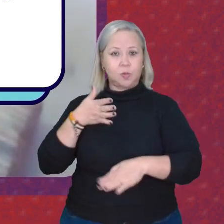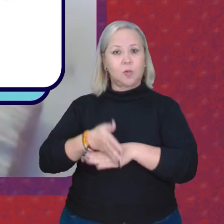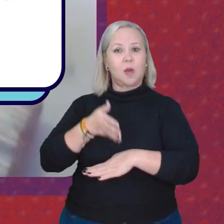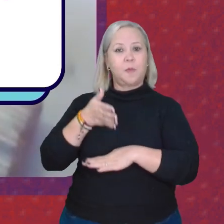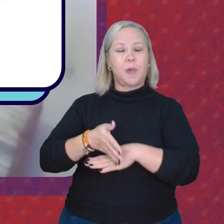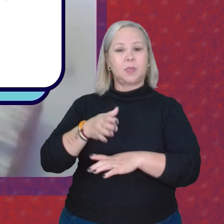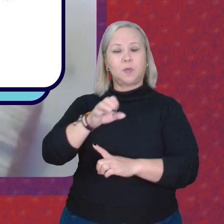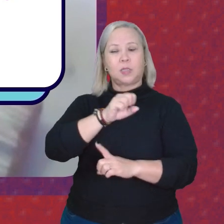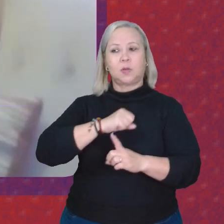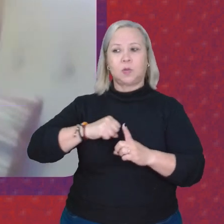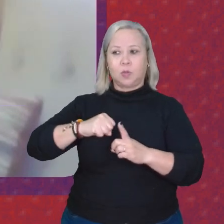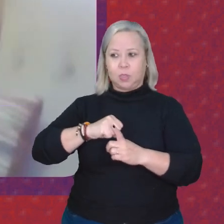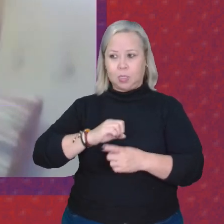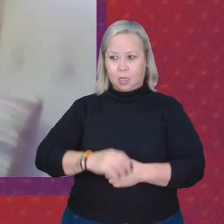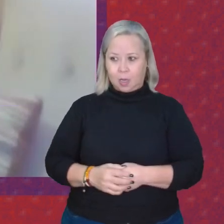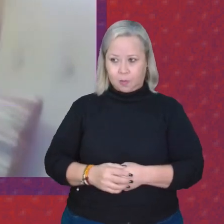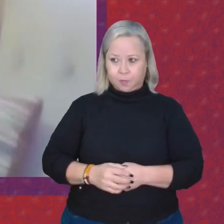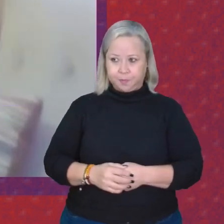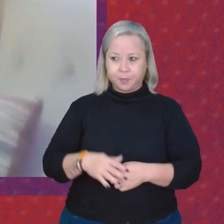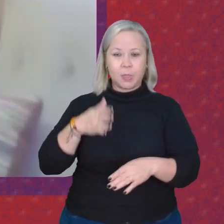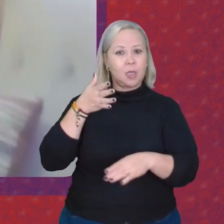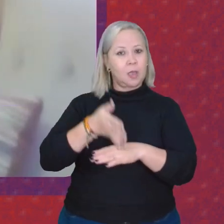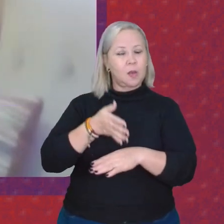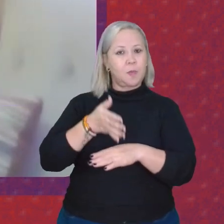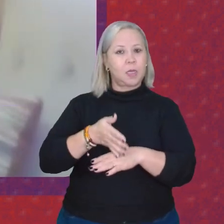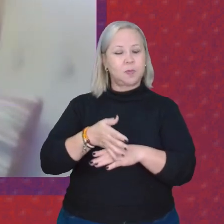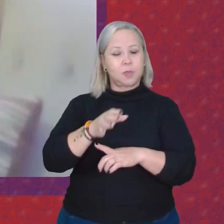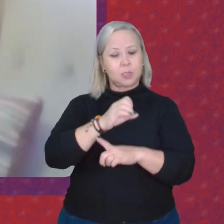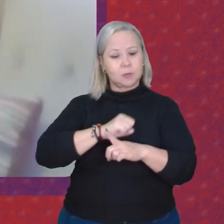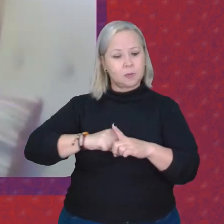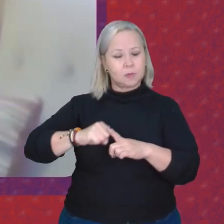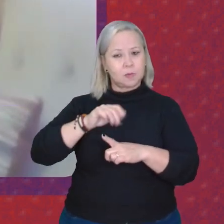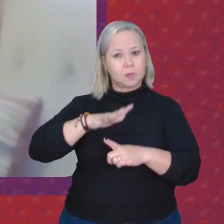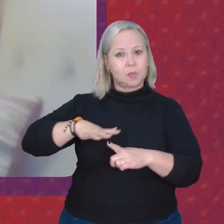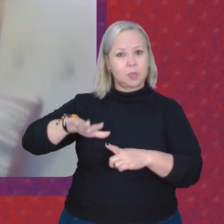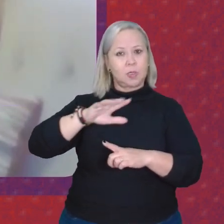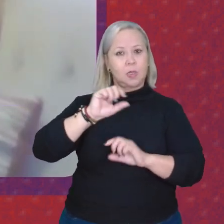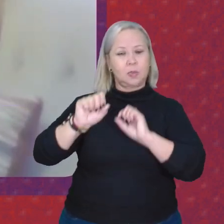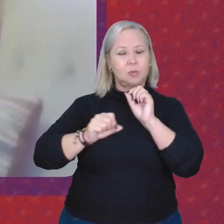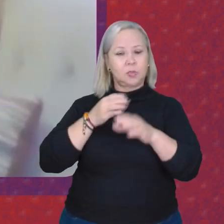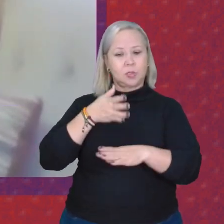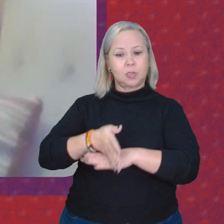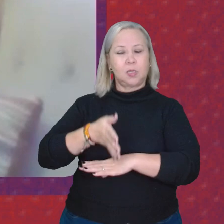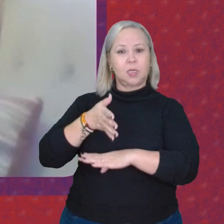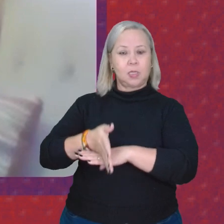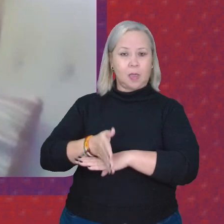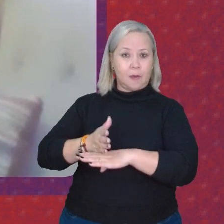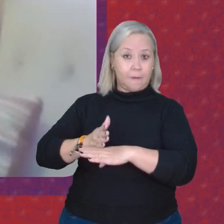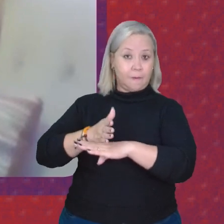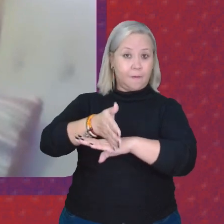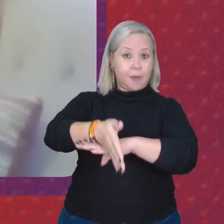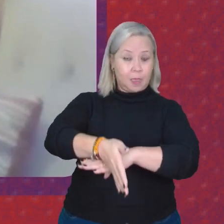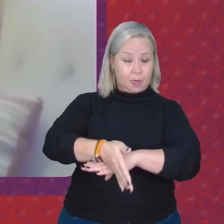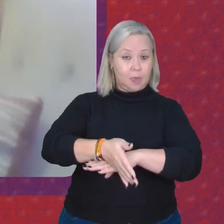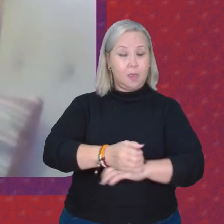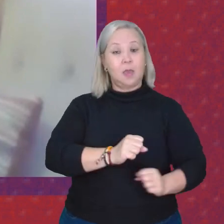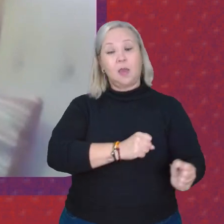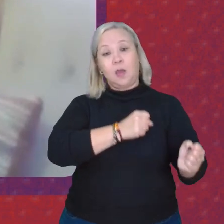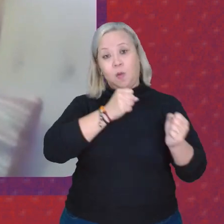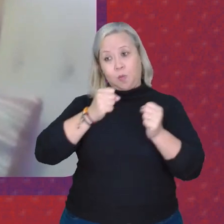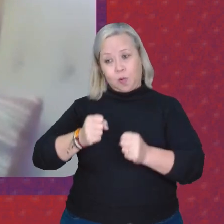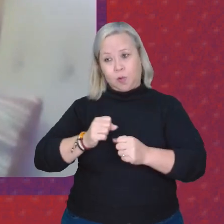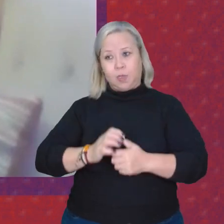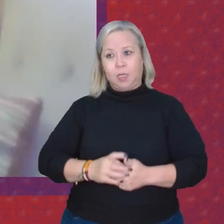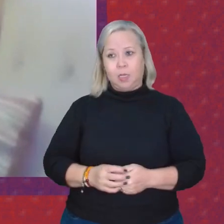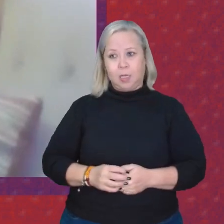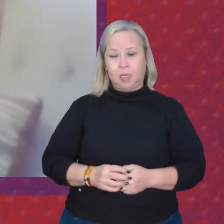participação social, com a participação da sociedade, de interferir, né, de poder,